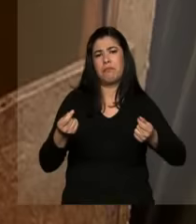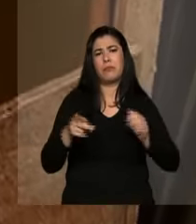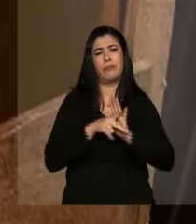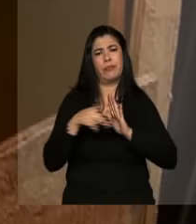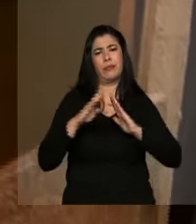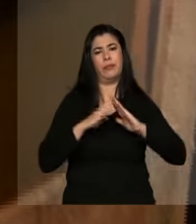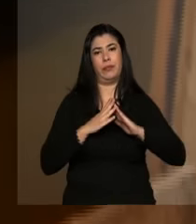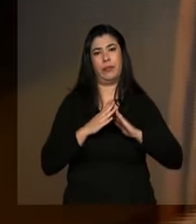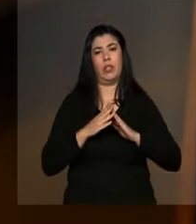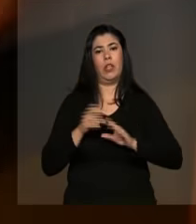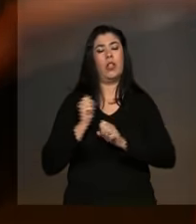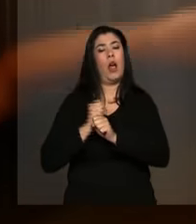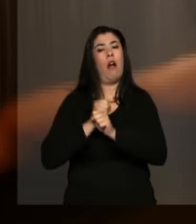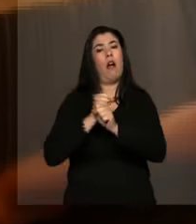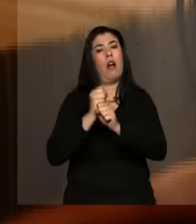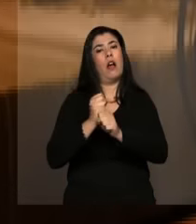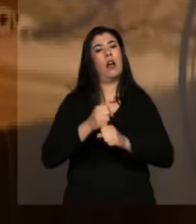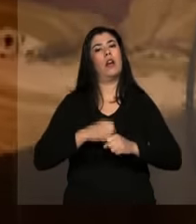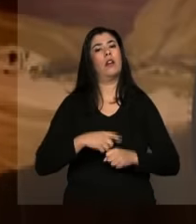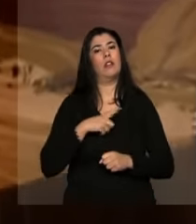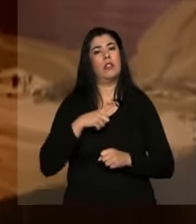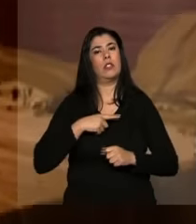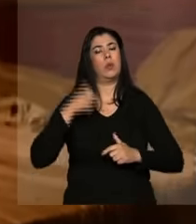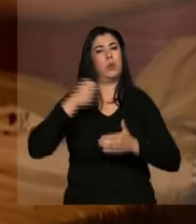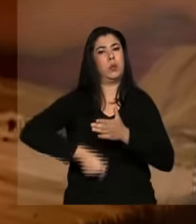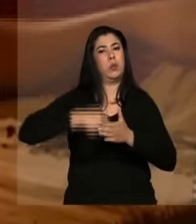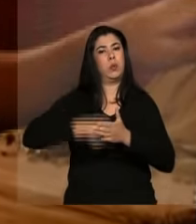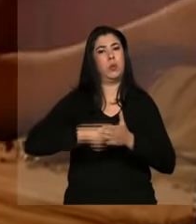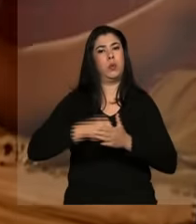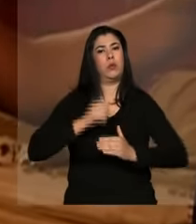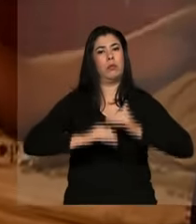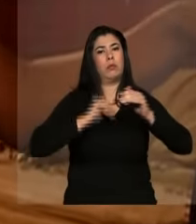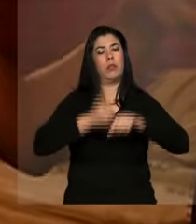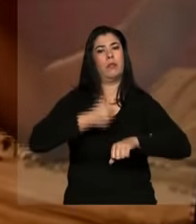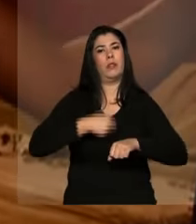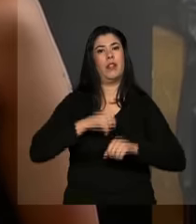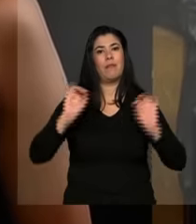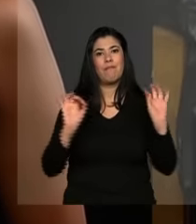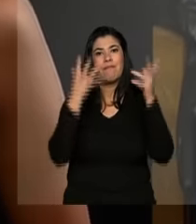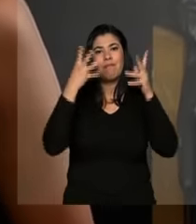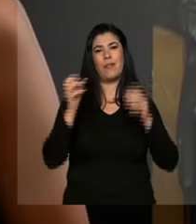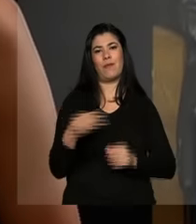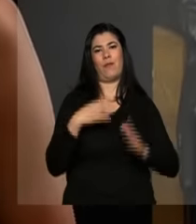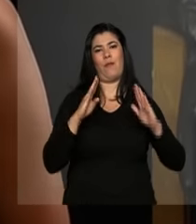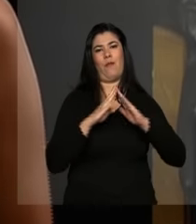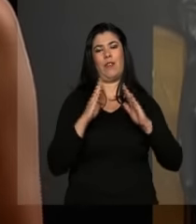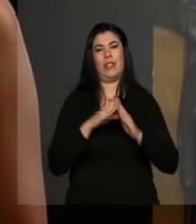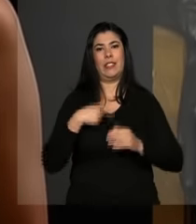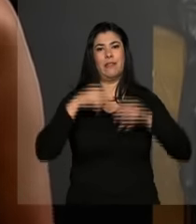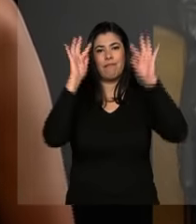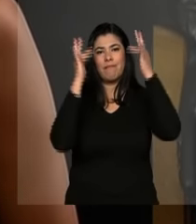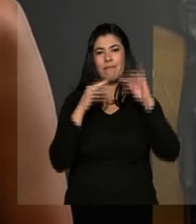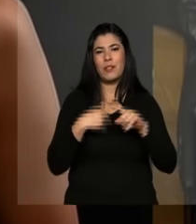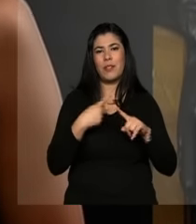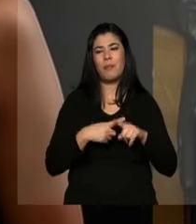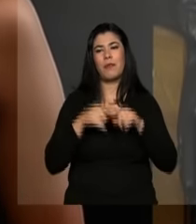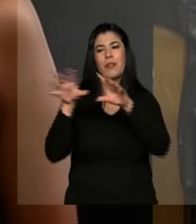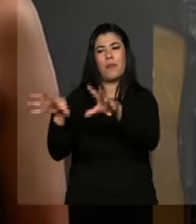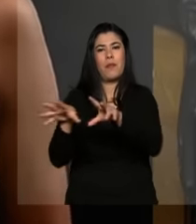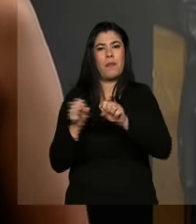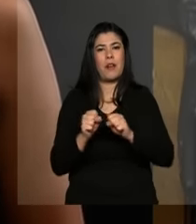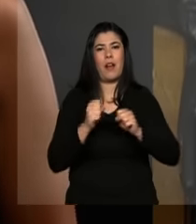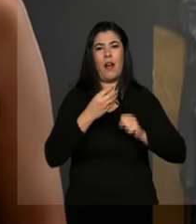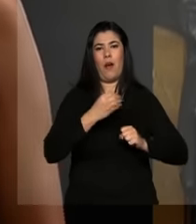coisa. Depois de anos enfrentando as cheias, Dona Maria comemora o novo lar. Hoje eu estou muito feliz porque tem onde colocar meus